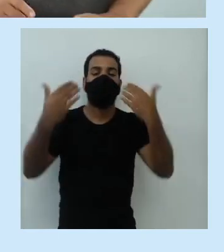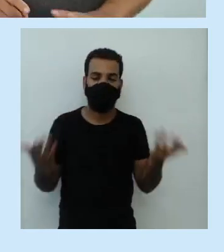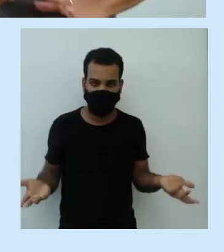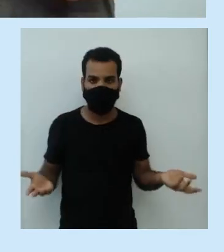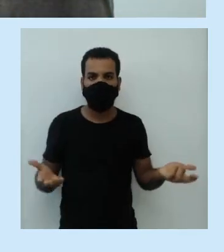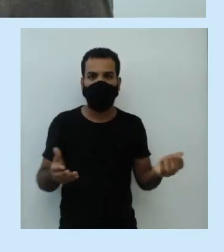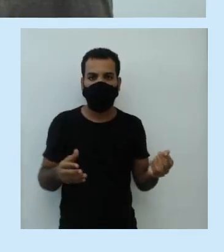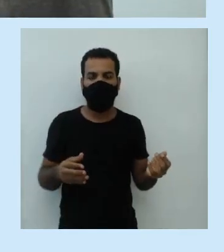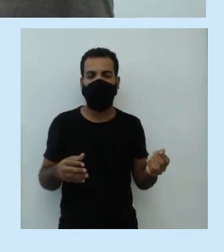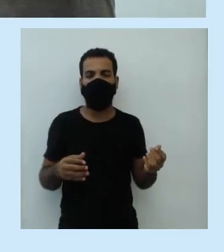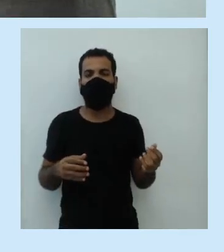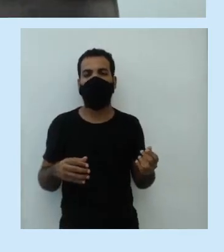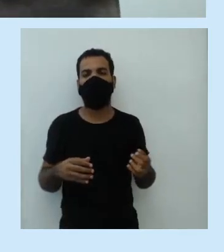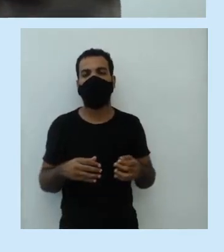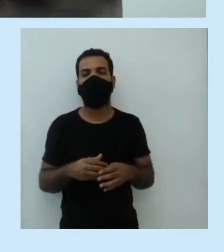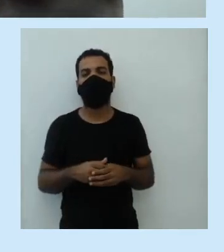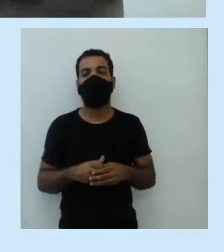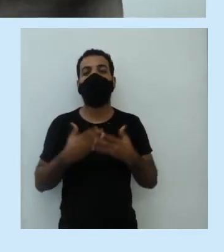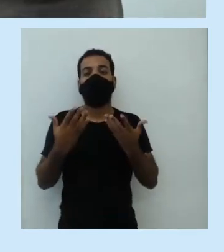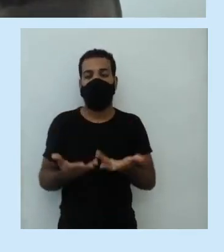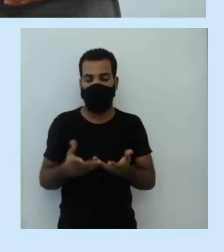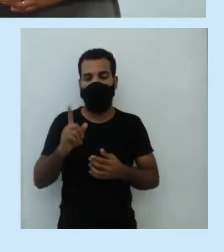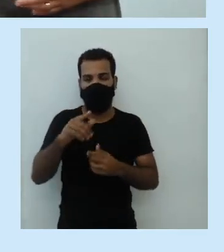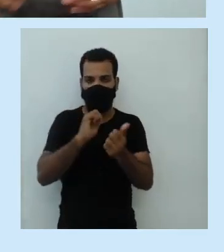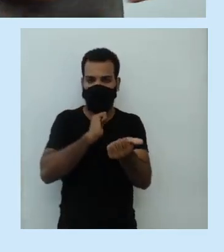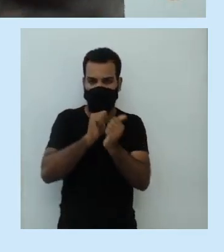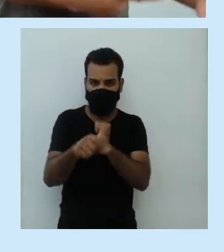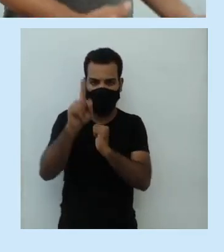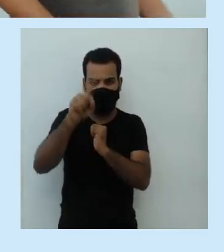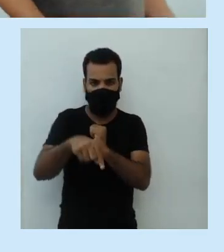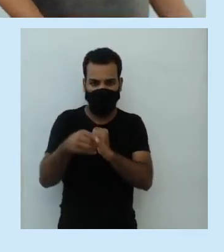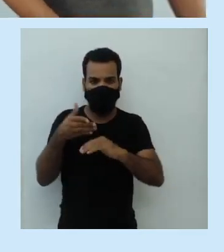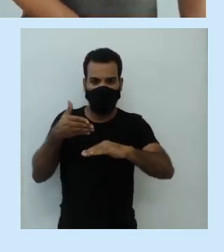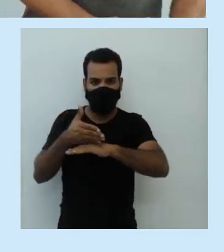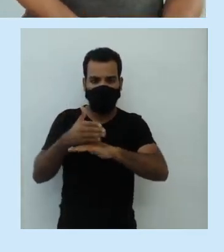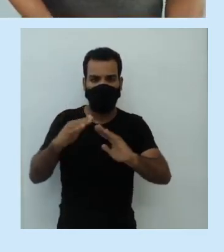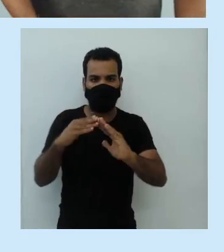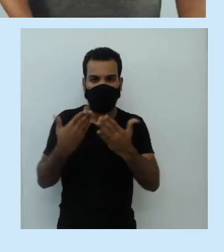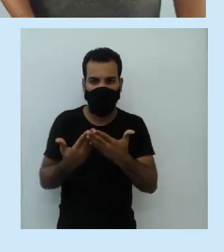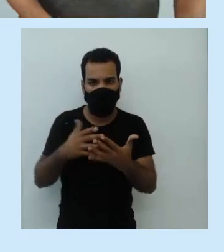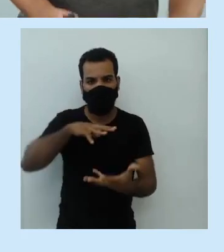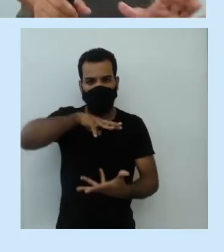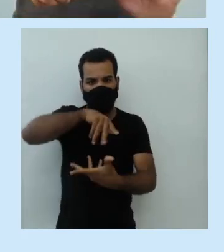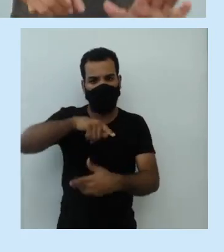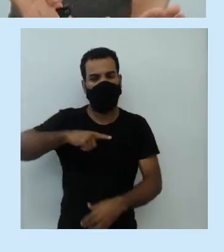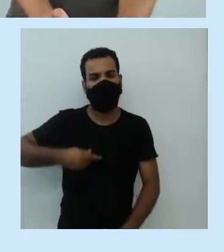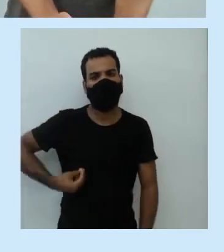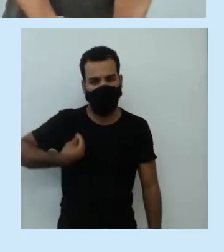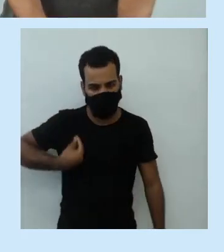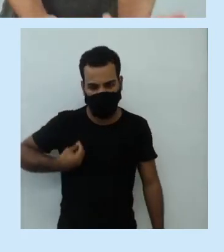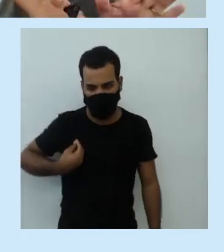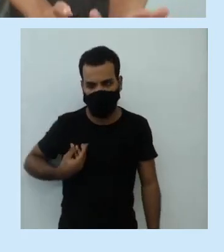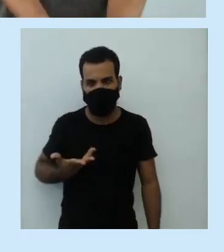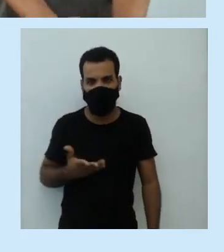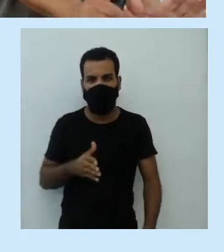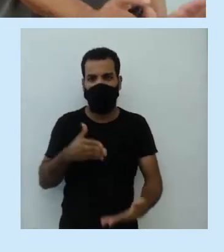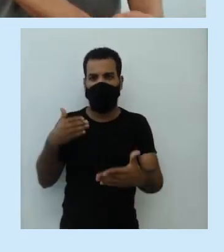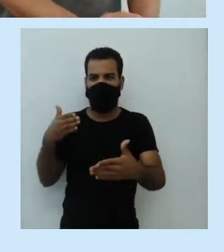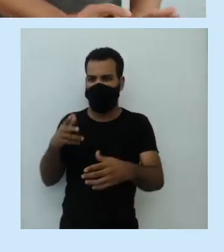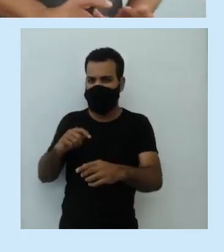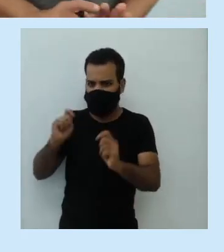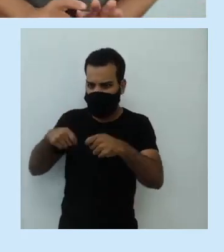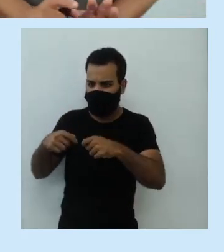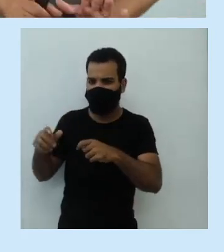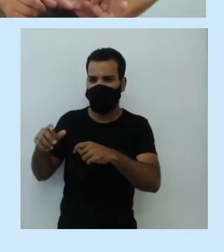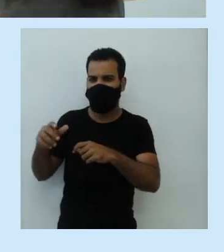fenômeno que invadiu o planeta, que adentrou a escola, e a gente não tem como impedir que esse fenômeno chegue